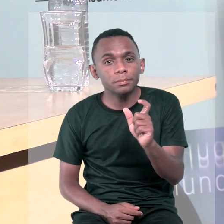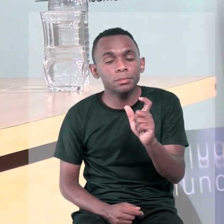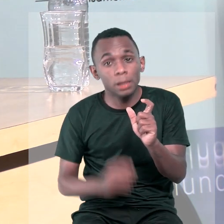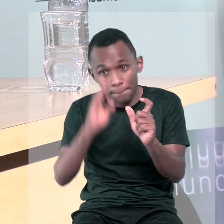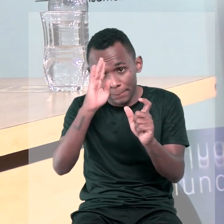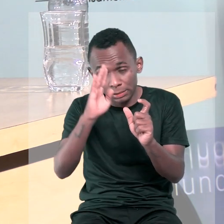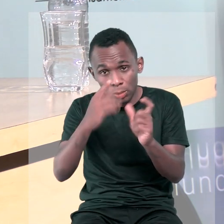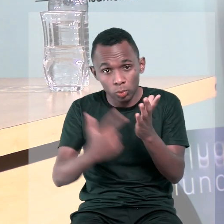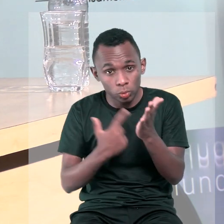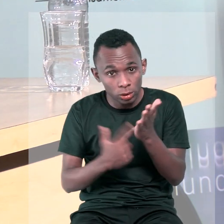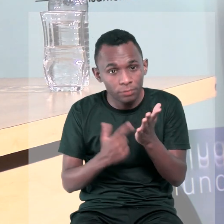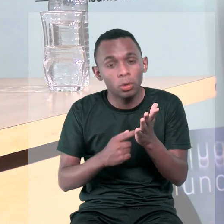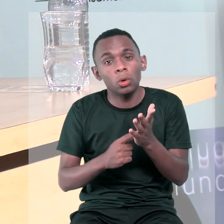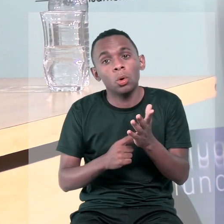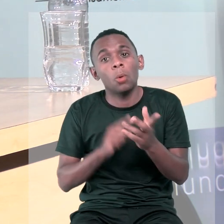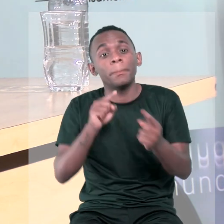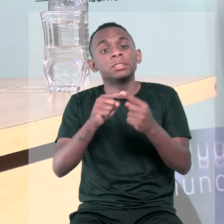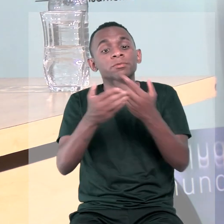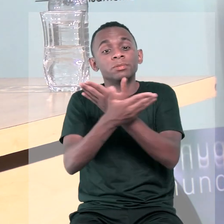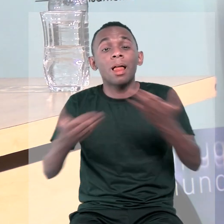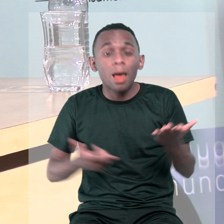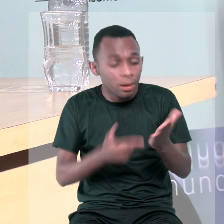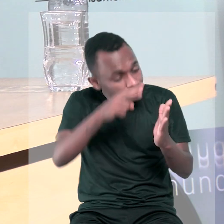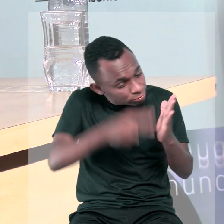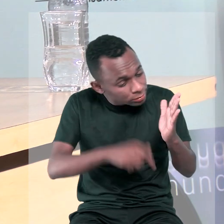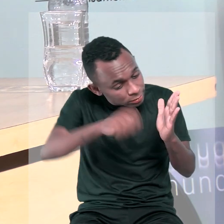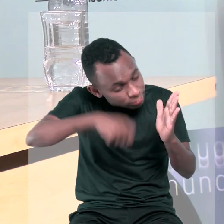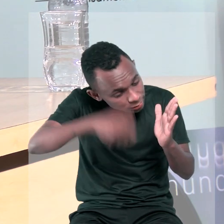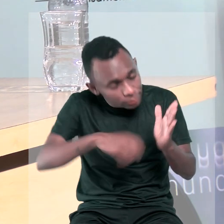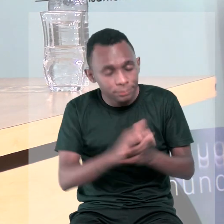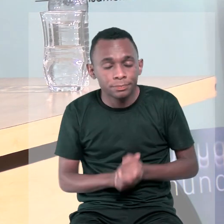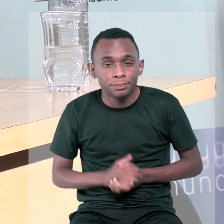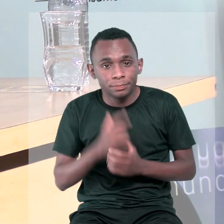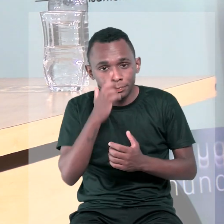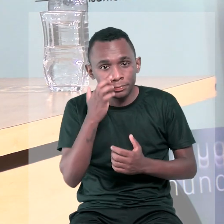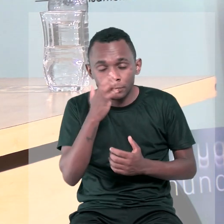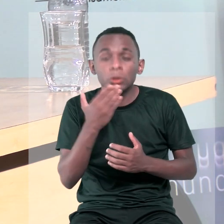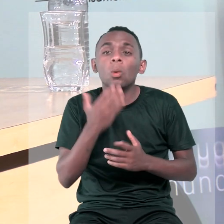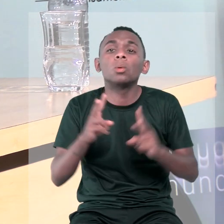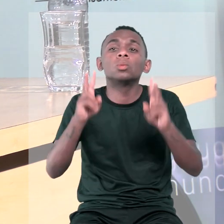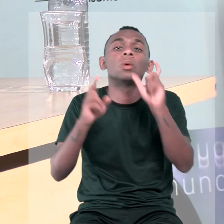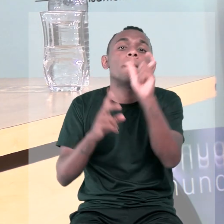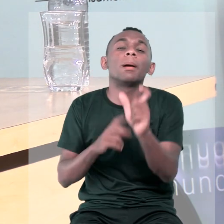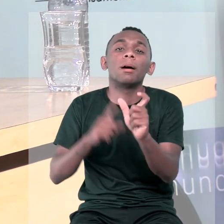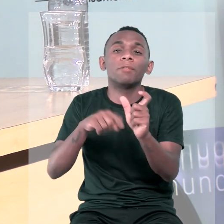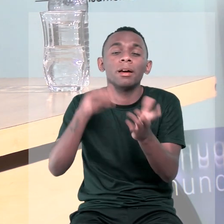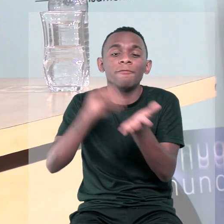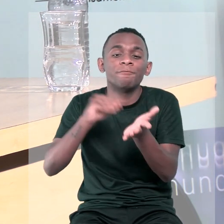Thoughtlessness, como ela escreve em inglês. Não é? Thoughtlessness, que é ausência de pensamento. Então, do ponto de vista